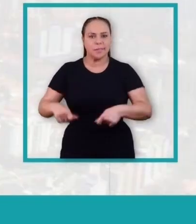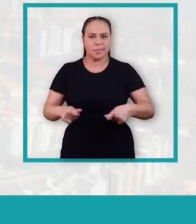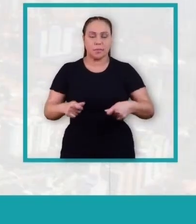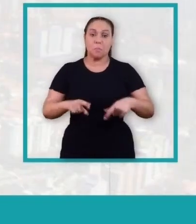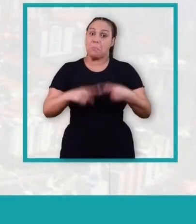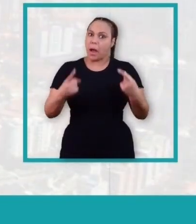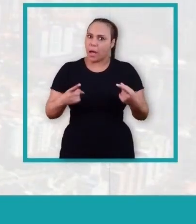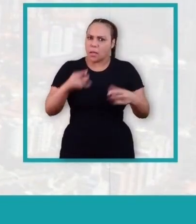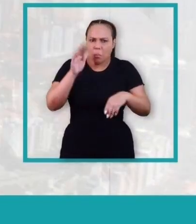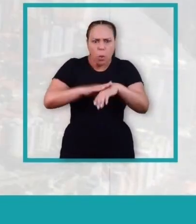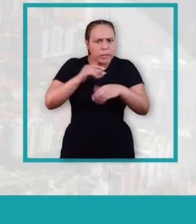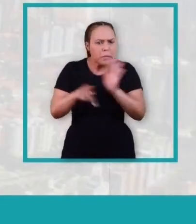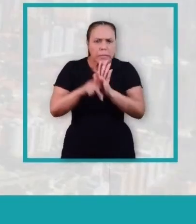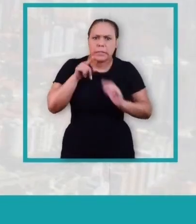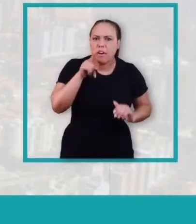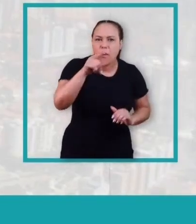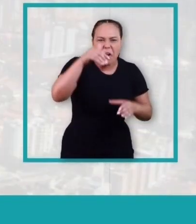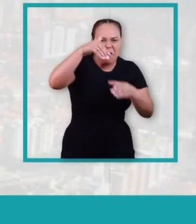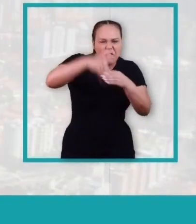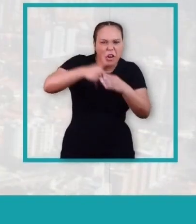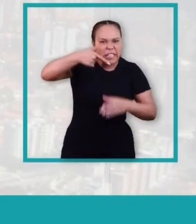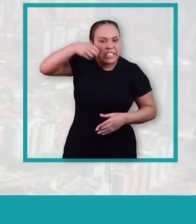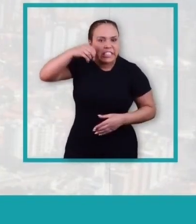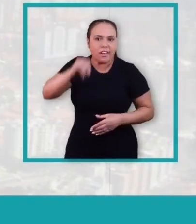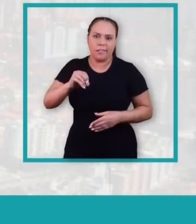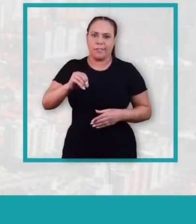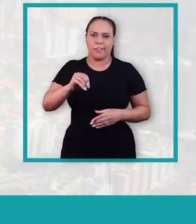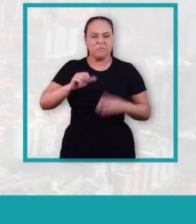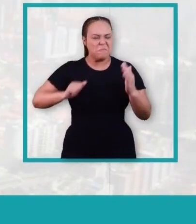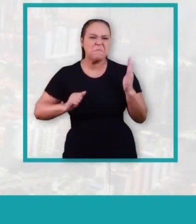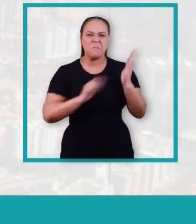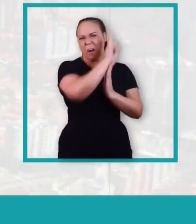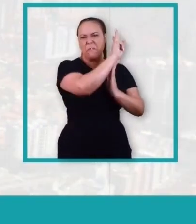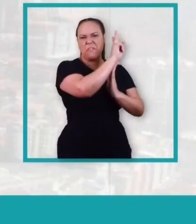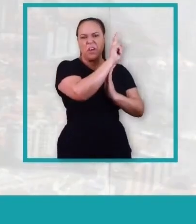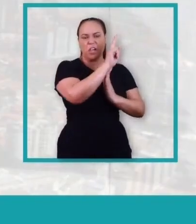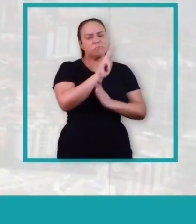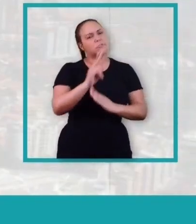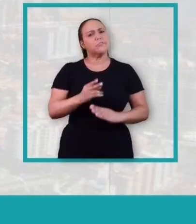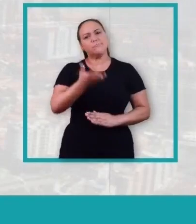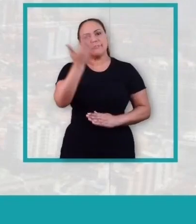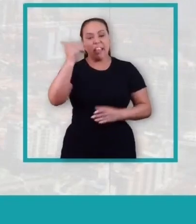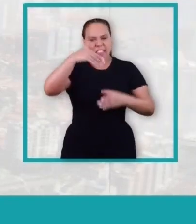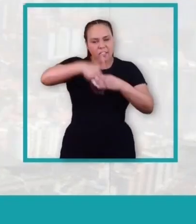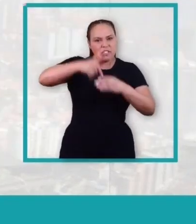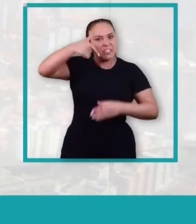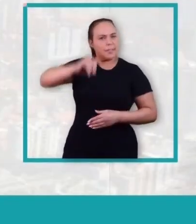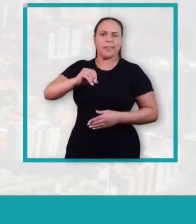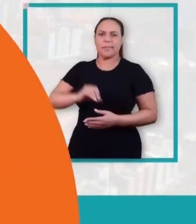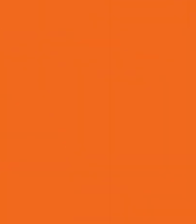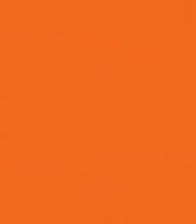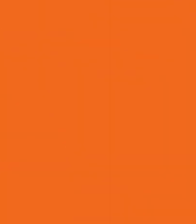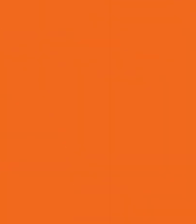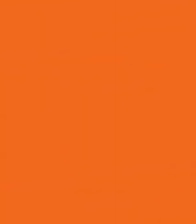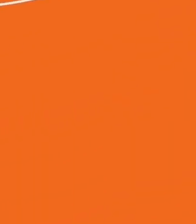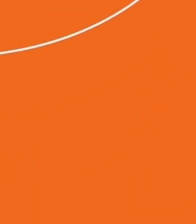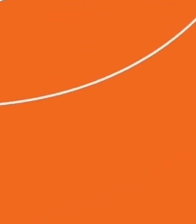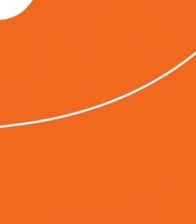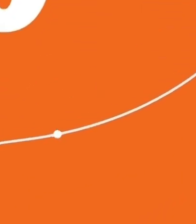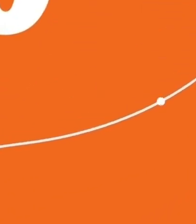precisa. Para isso, o poder está nas suas mãos. Vote 70. É avante que vamos seguir. 70.